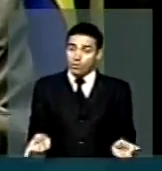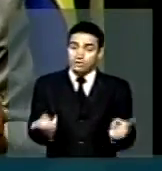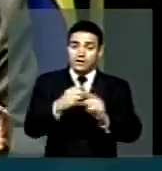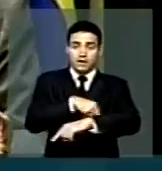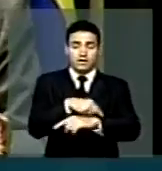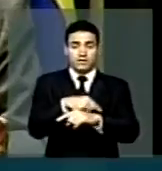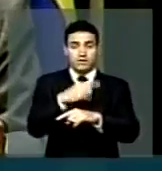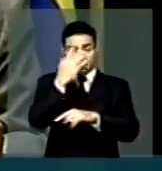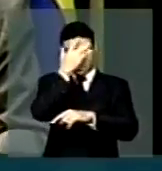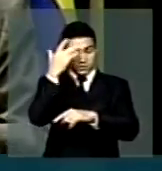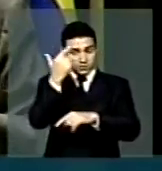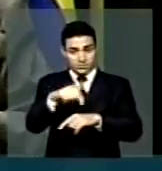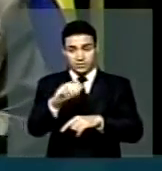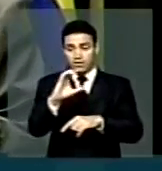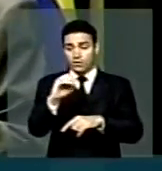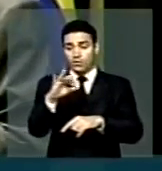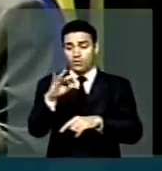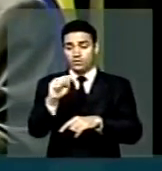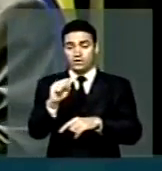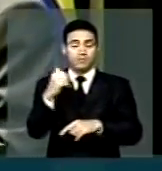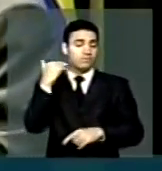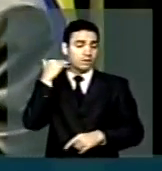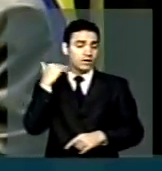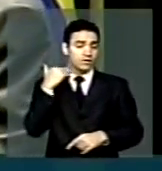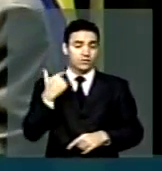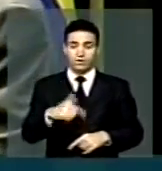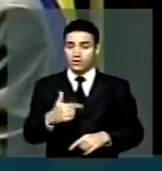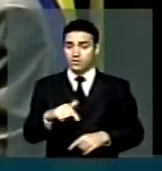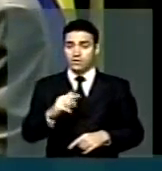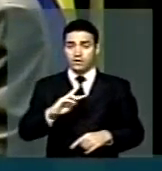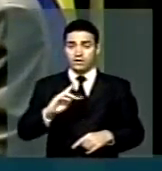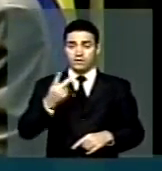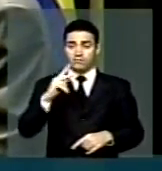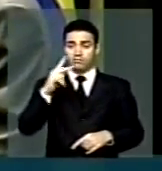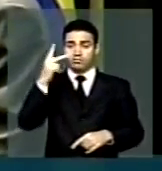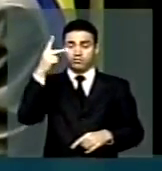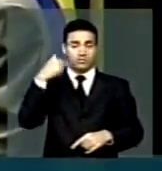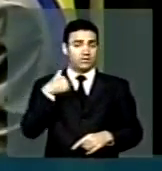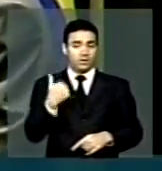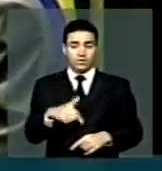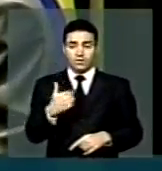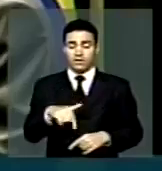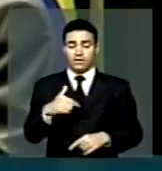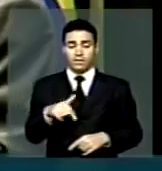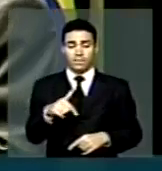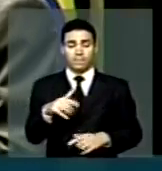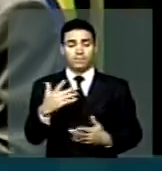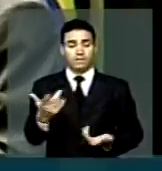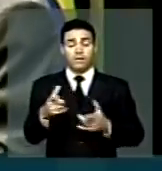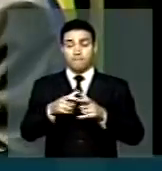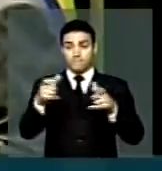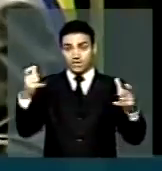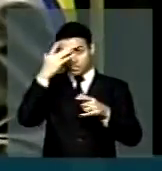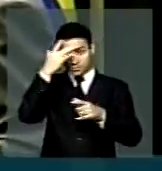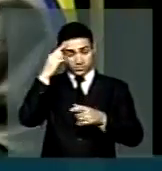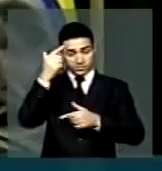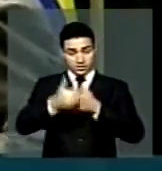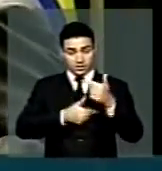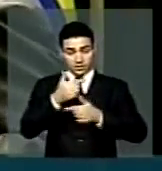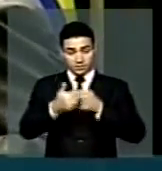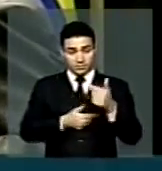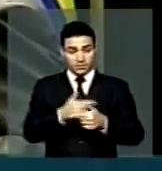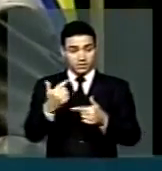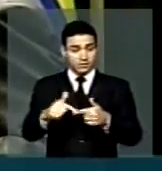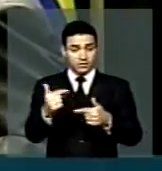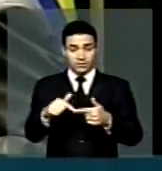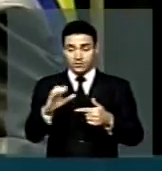que não têm conta no banco não têm o reajuste automático dos seus valores, dos seus haveres. E a maioria dos trabalhadores e dos brasileiros não